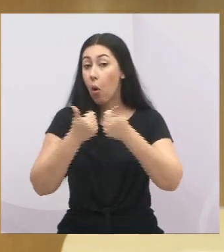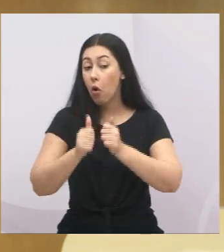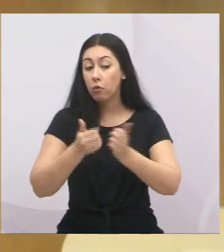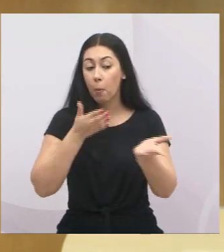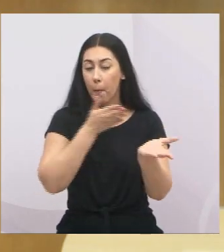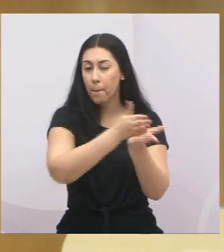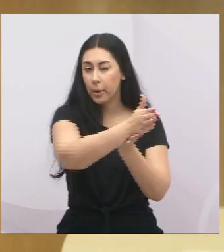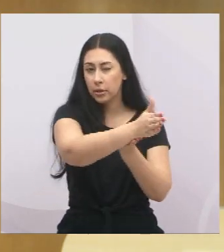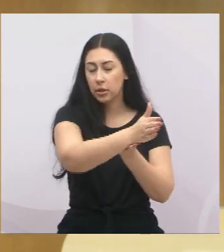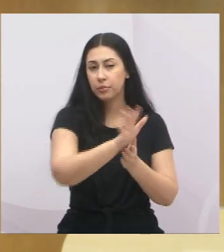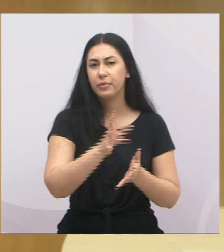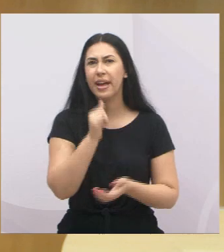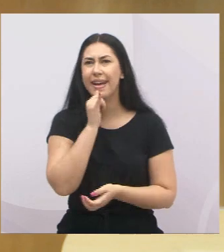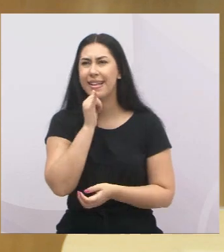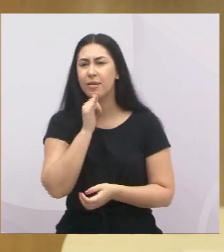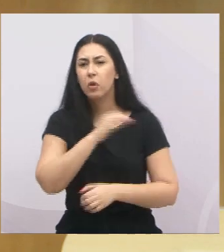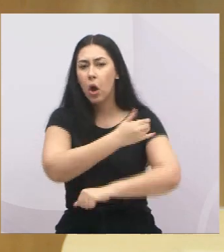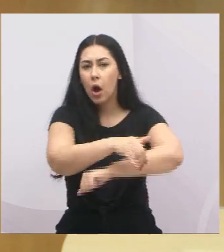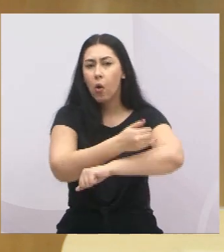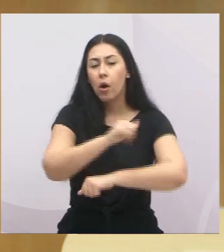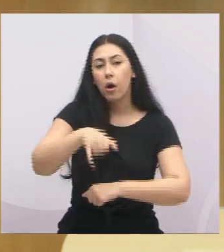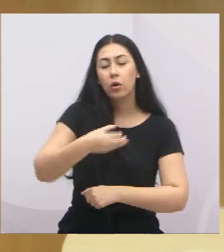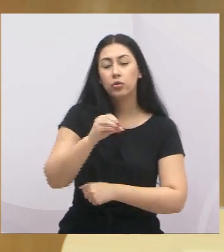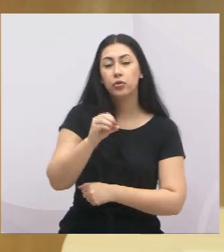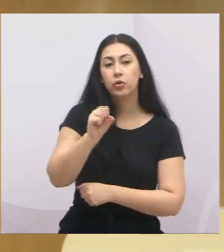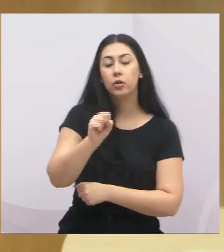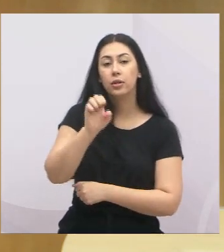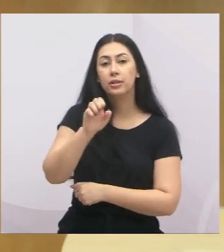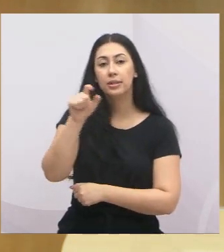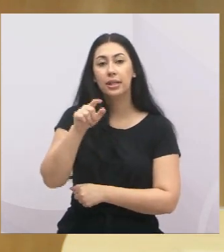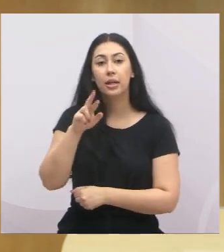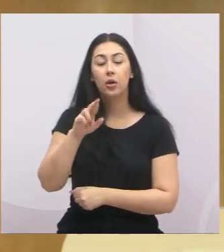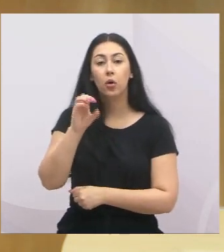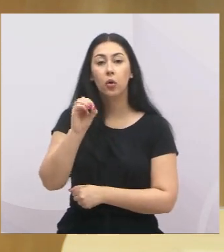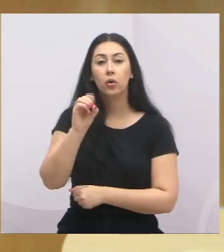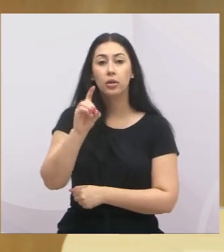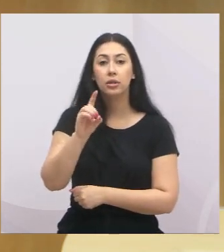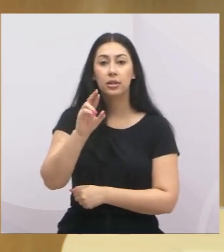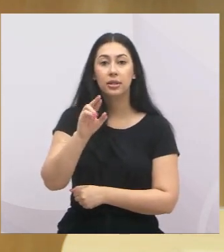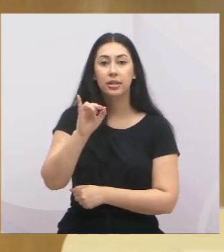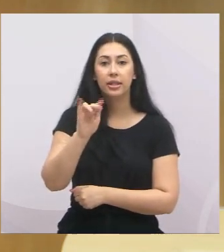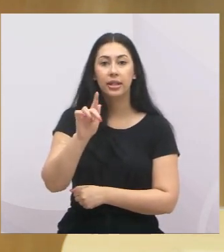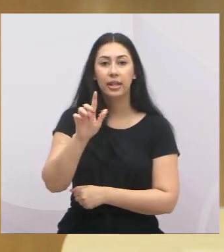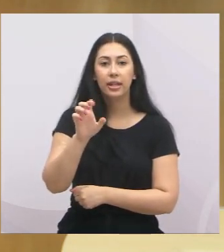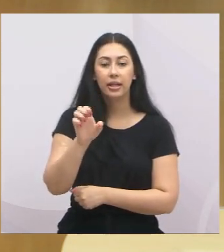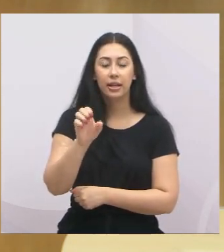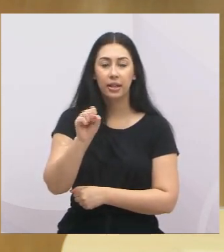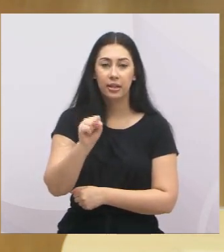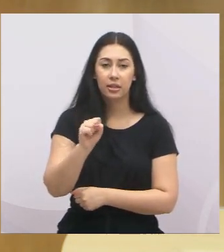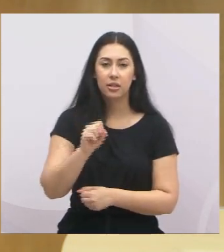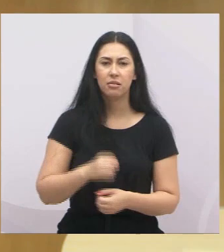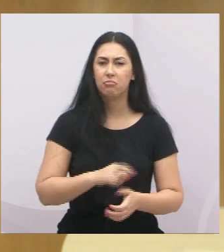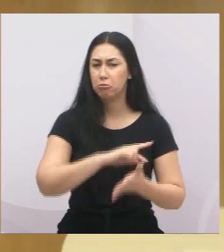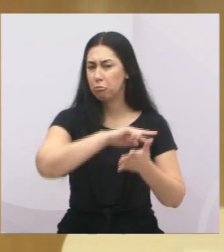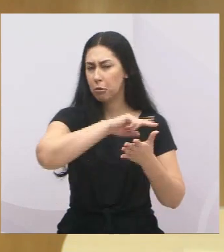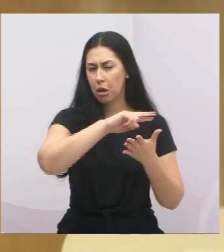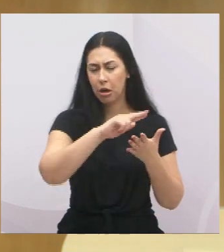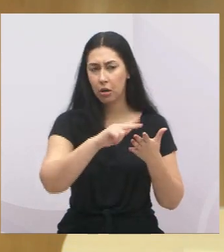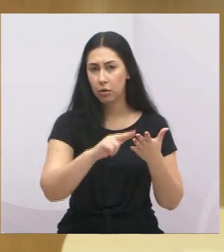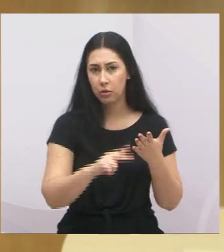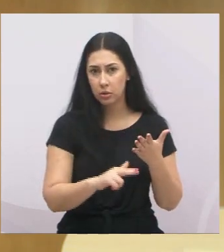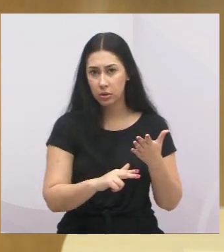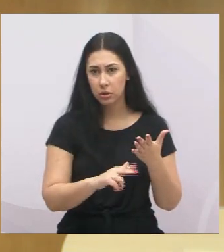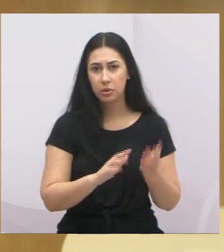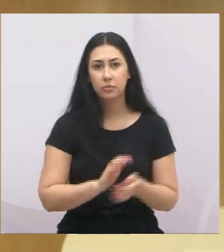por exemplo, lá, José Rodrigues Araújo, a José Maria Sobrinho, a Paulo Iazete, a Benedito